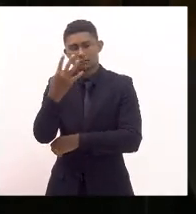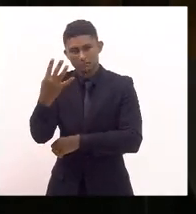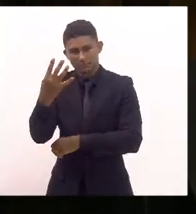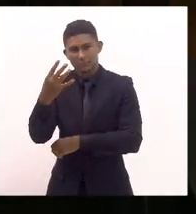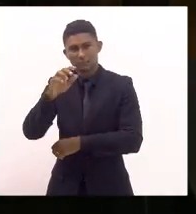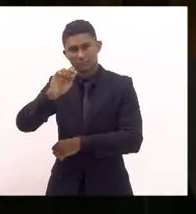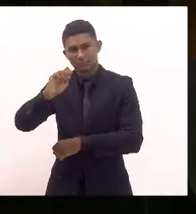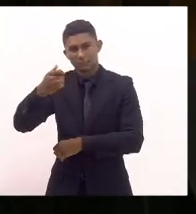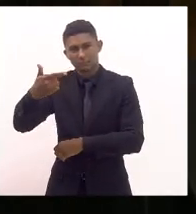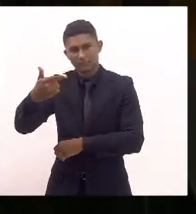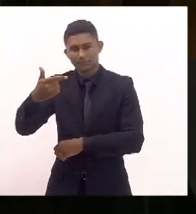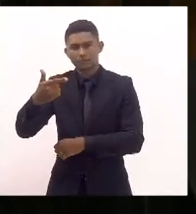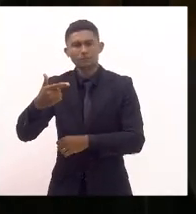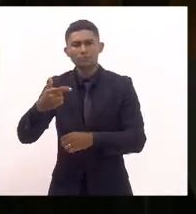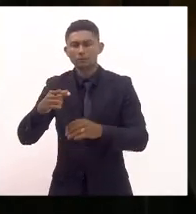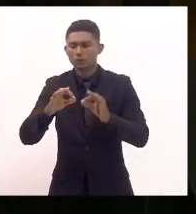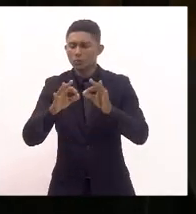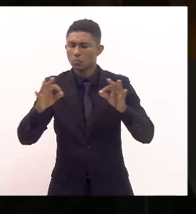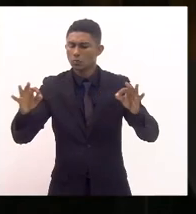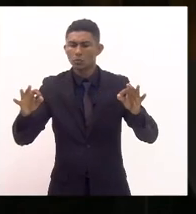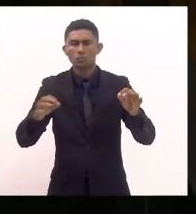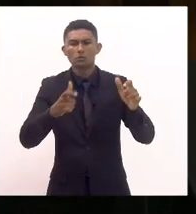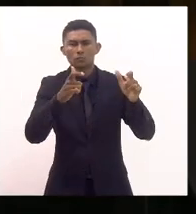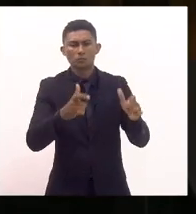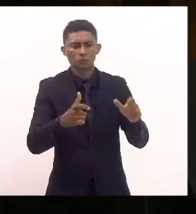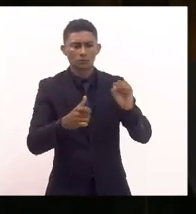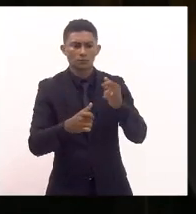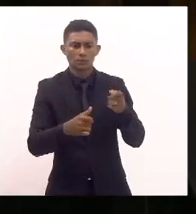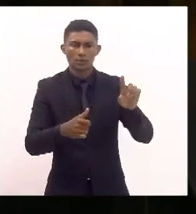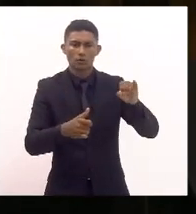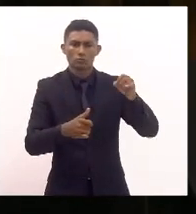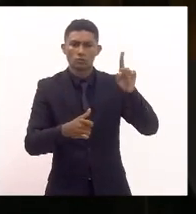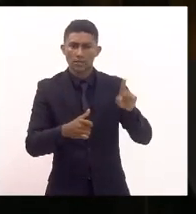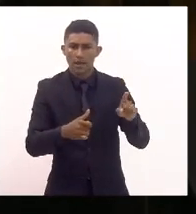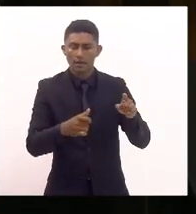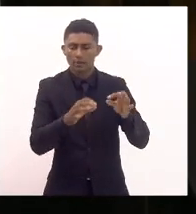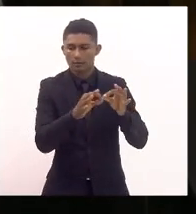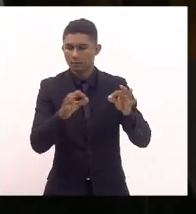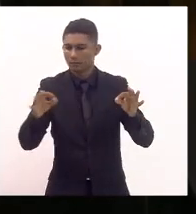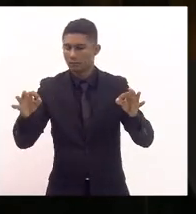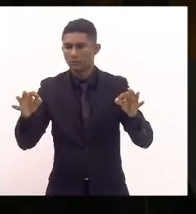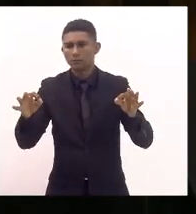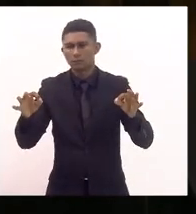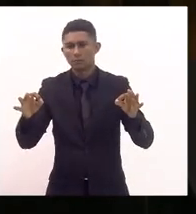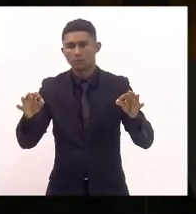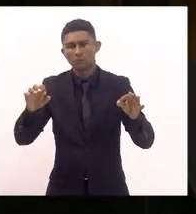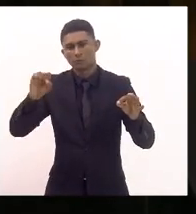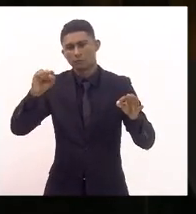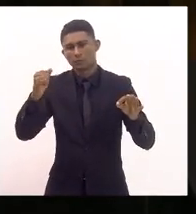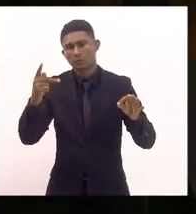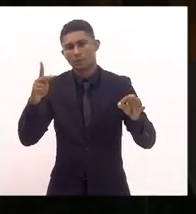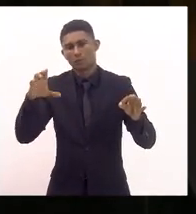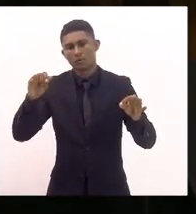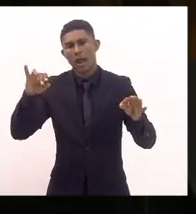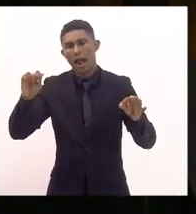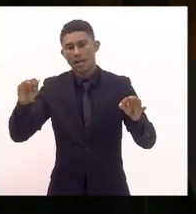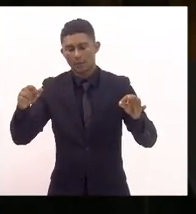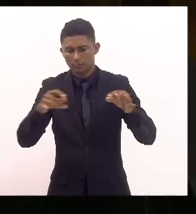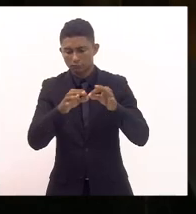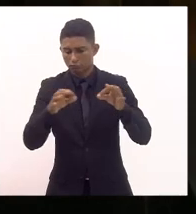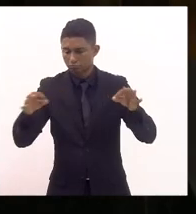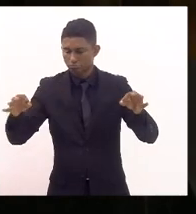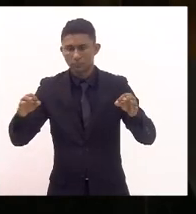que liga São José do Vale do Rio Preto ao distrito de anta em Sapucaia uma